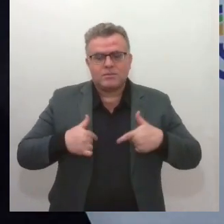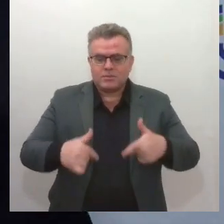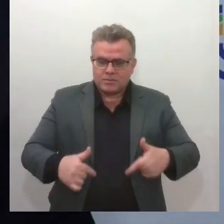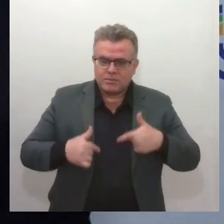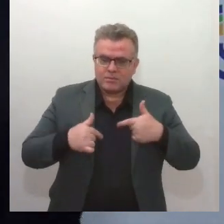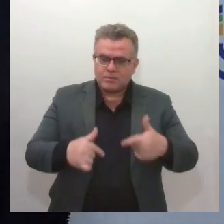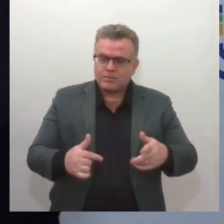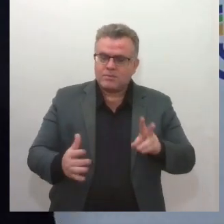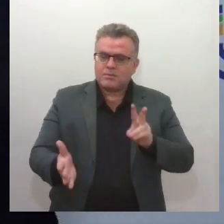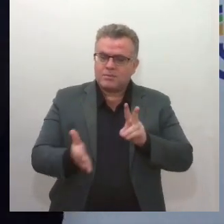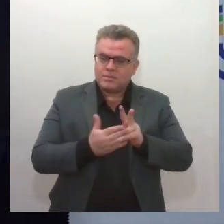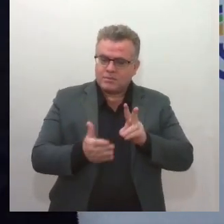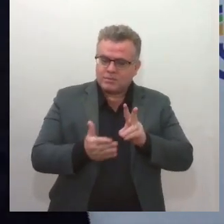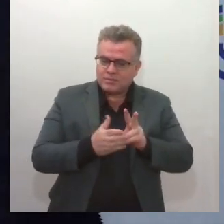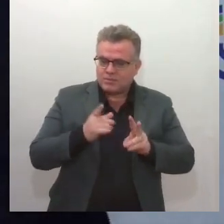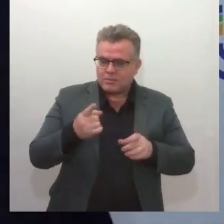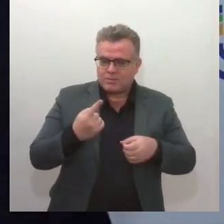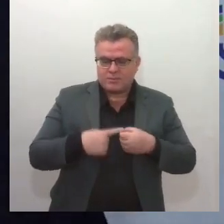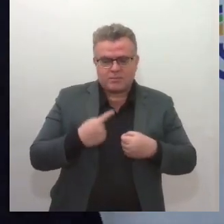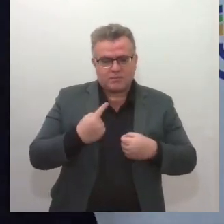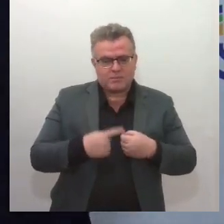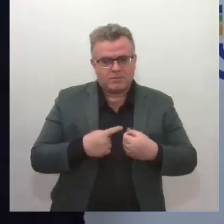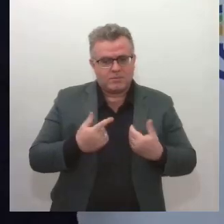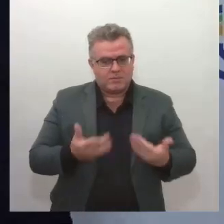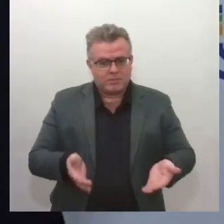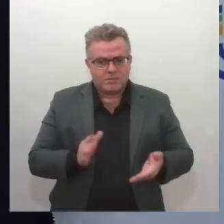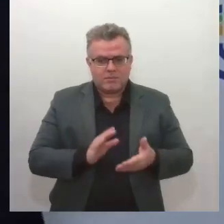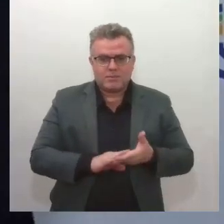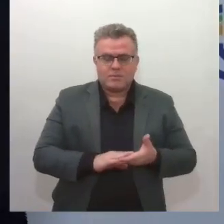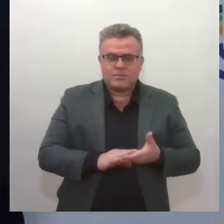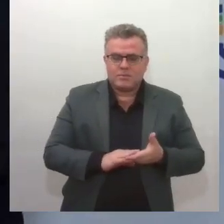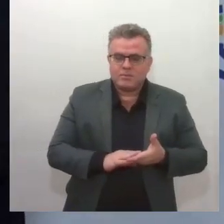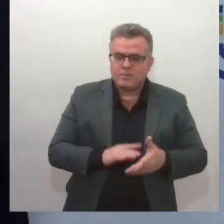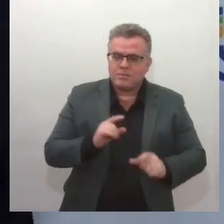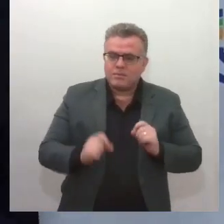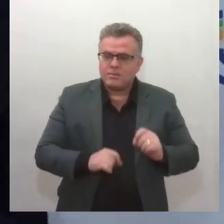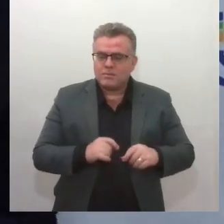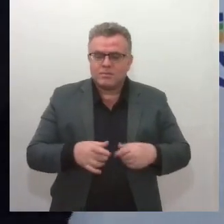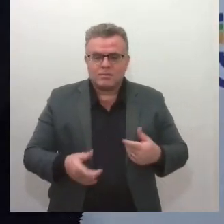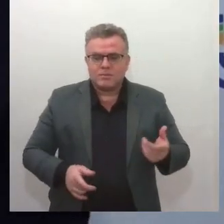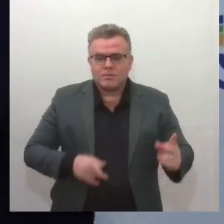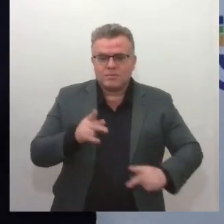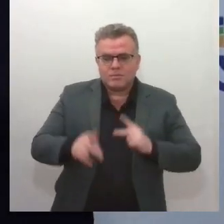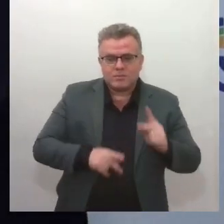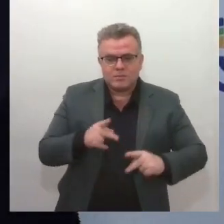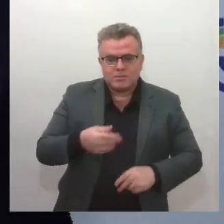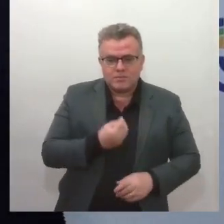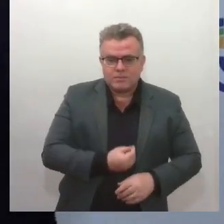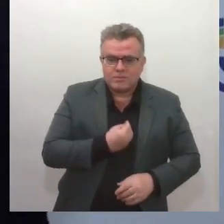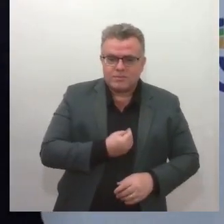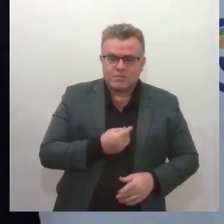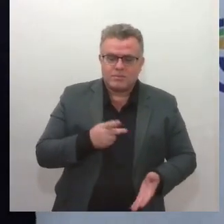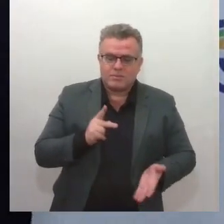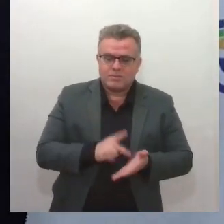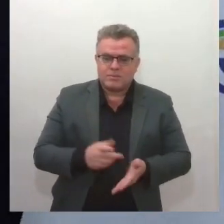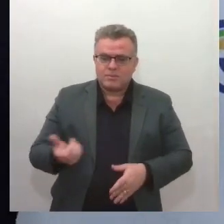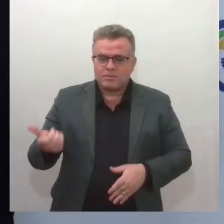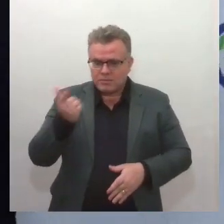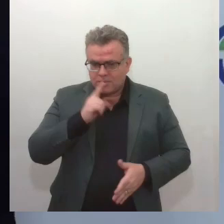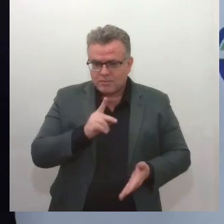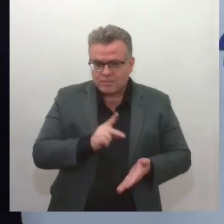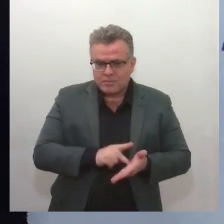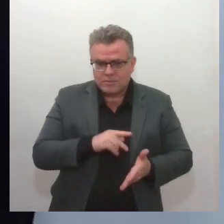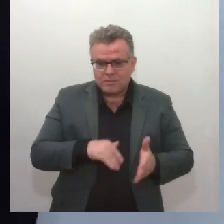de Pacatuba, uma população que tem conseguido alguns avanços, mas que ainda,